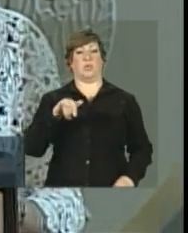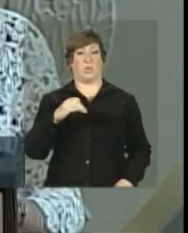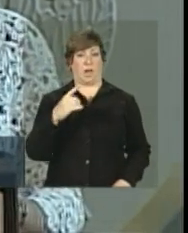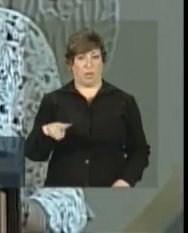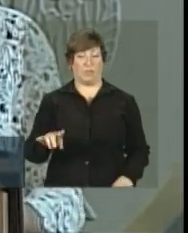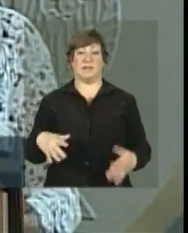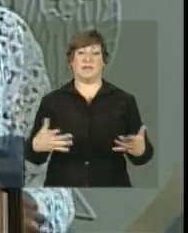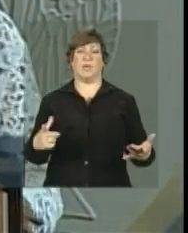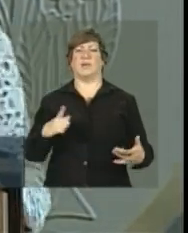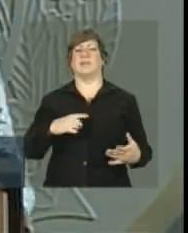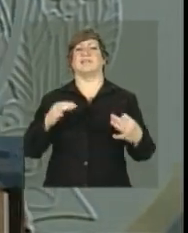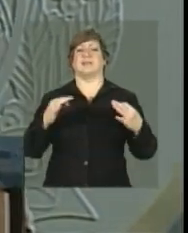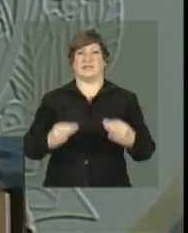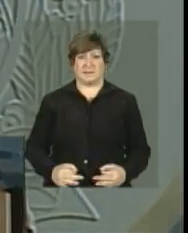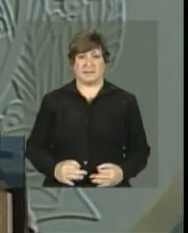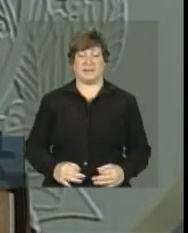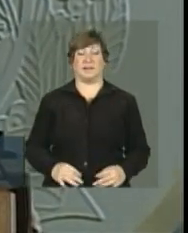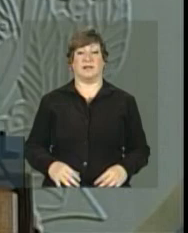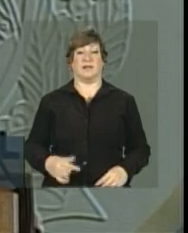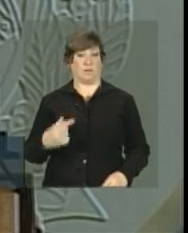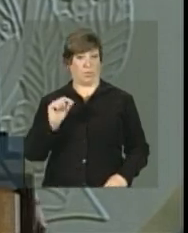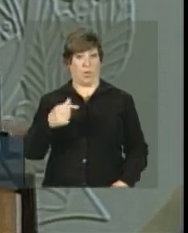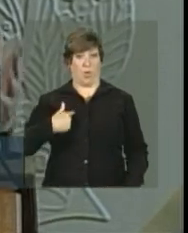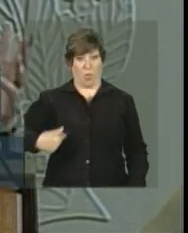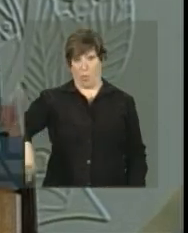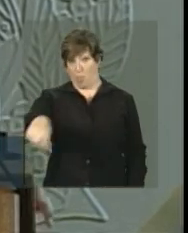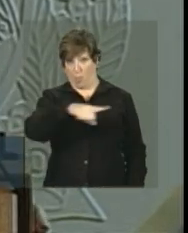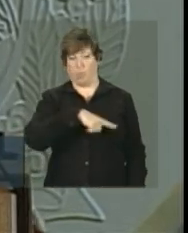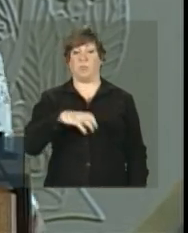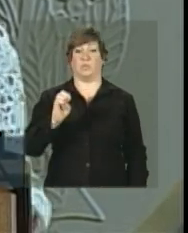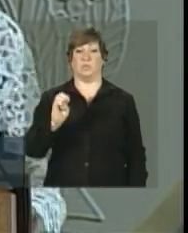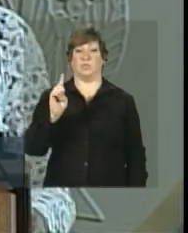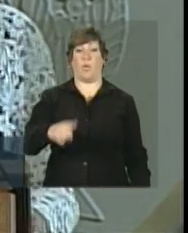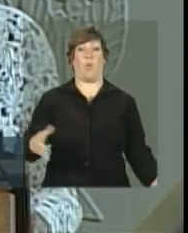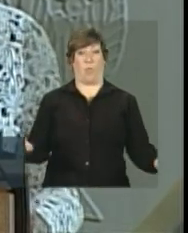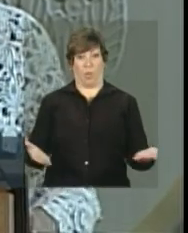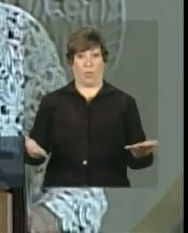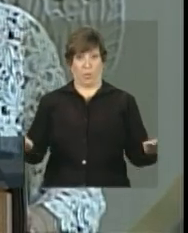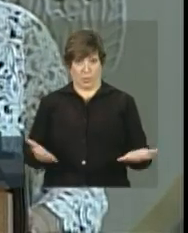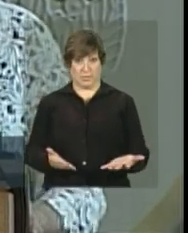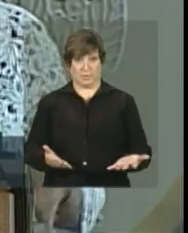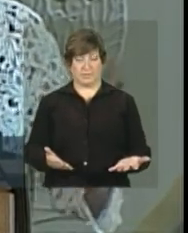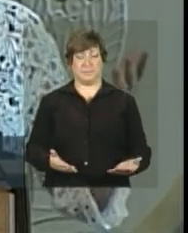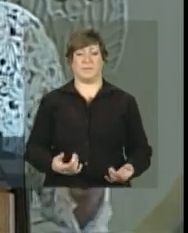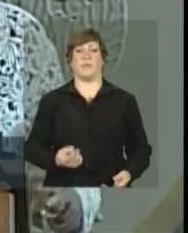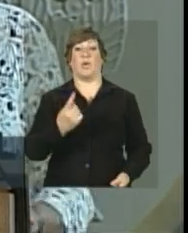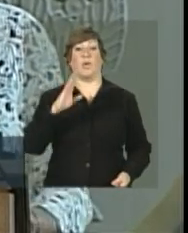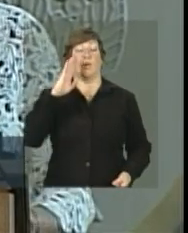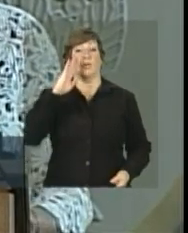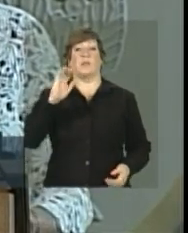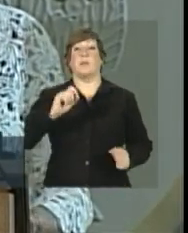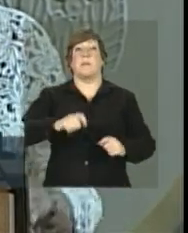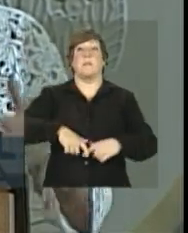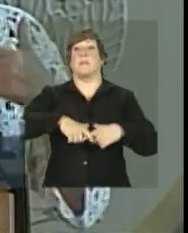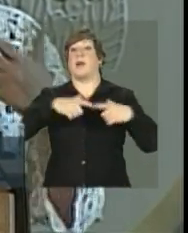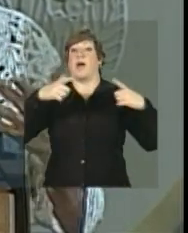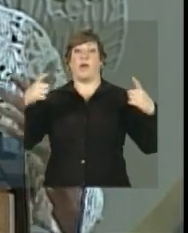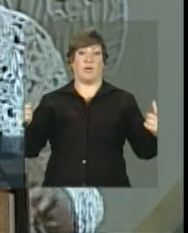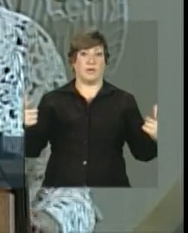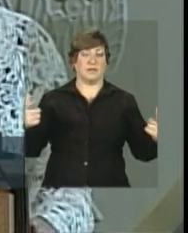certeza que nós somos, hoje, um dos maiores e